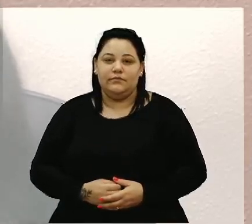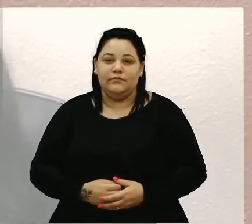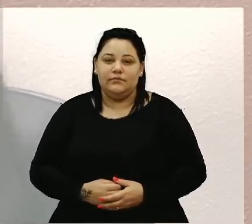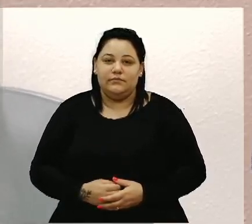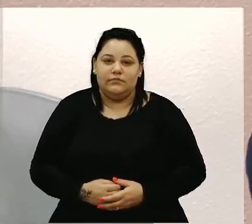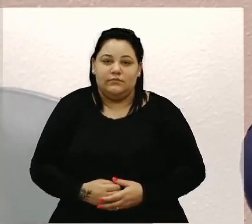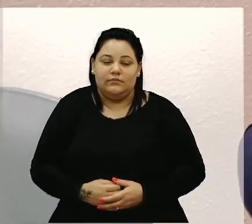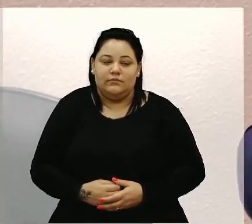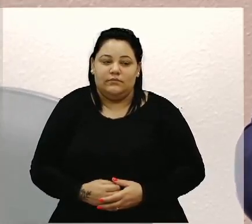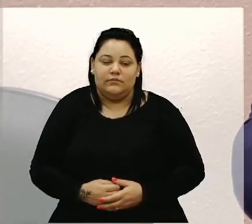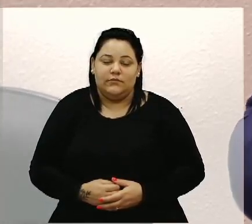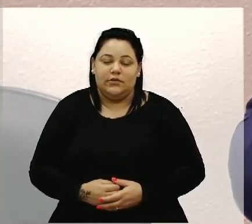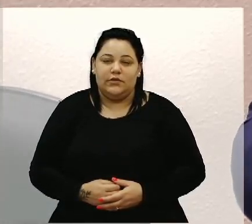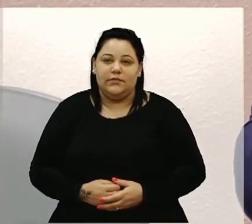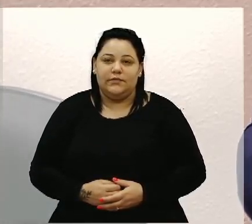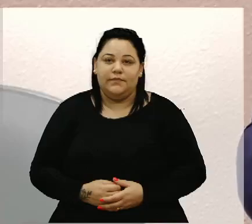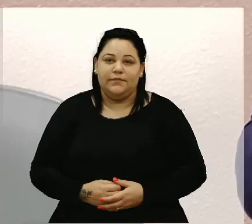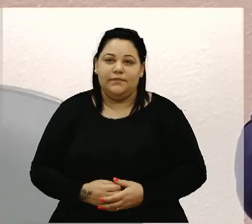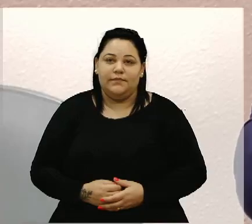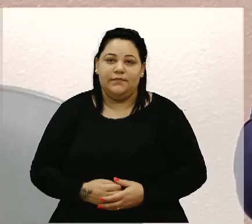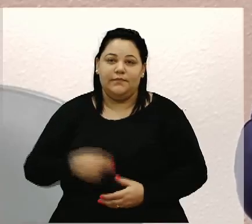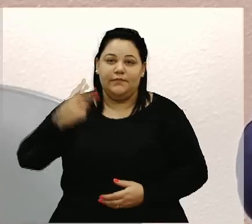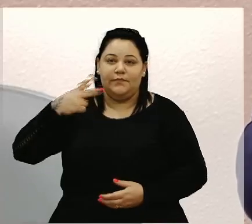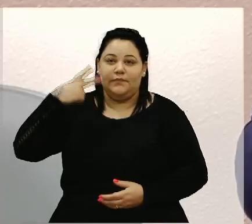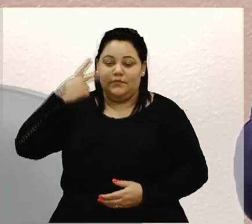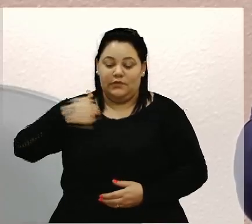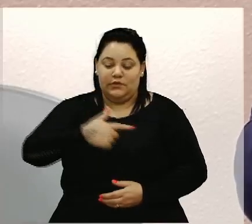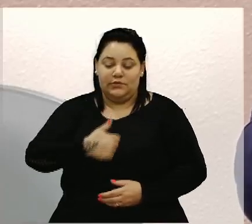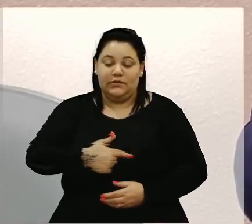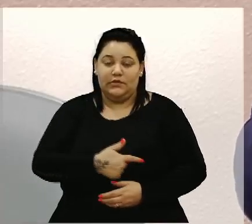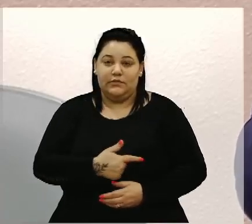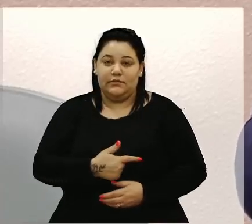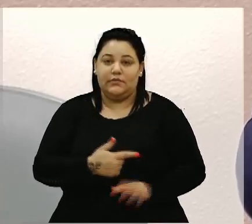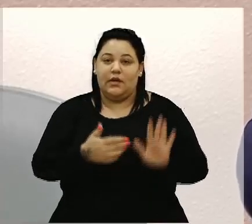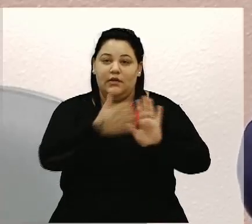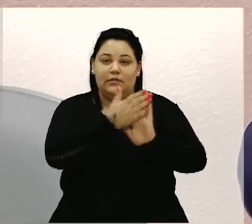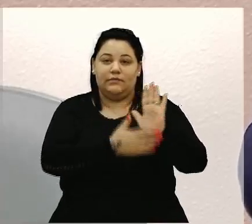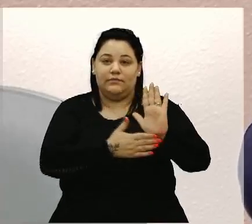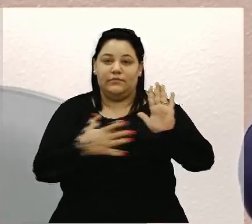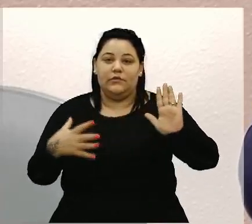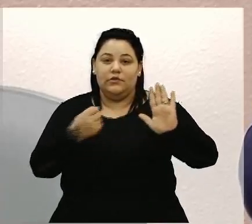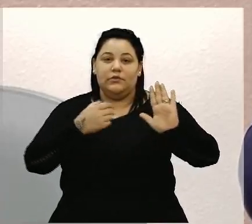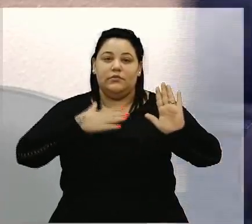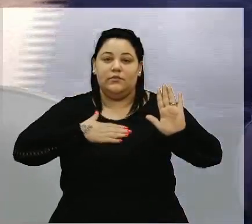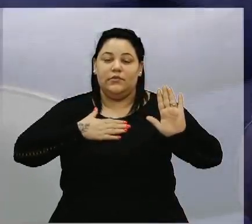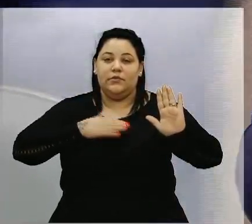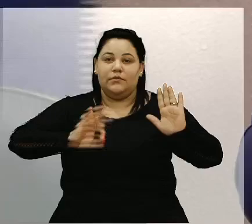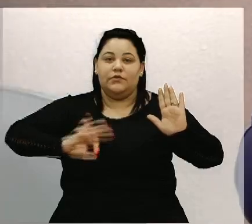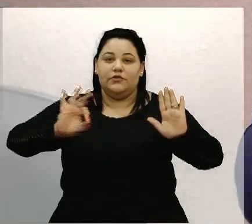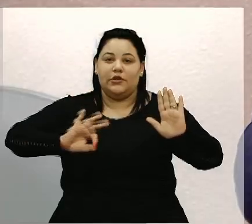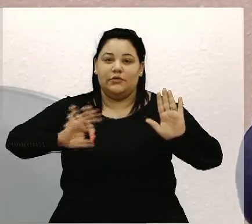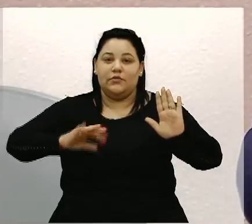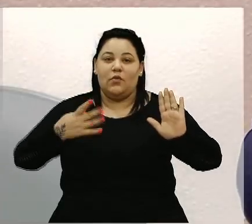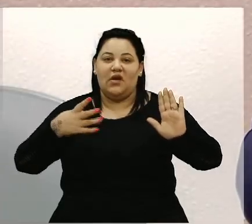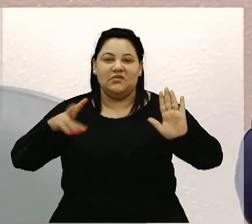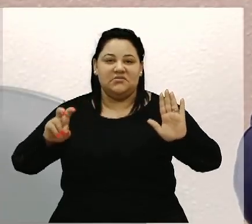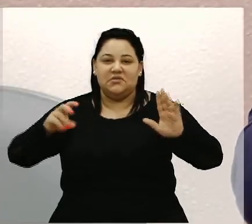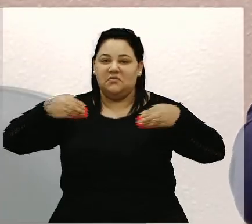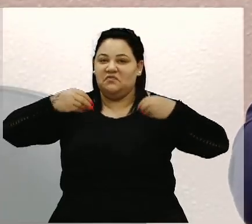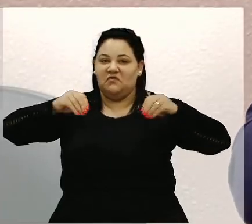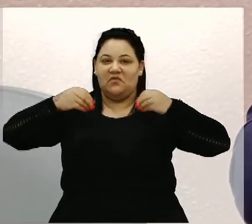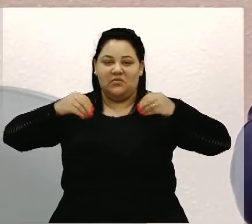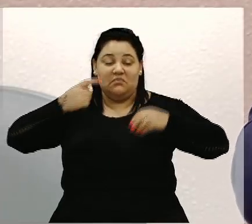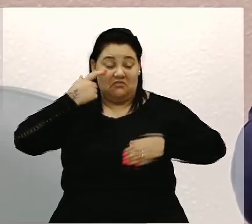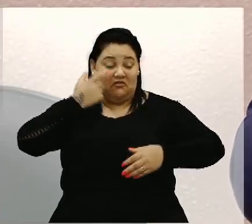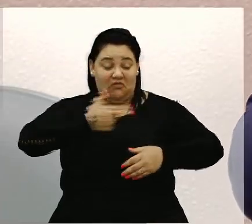vereador Zanquim. Até porque está aqui todos os meus projetos, ó. É 4, 5 por folha. Vocês vejam quantas folhas tem.